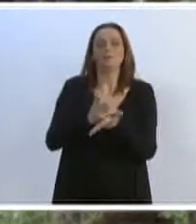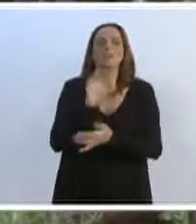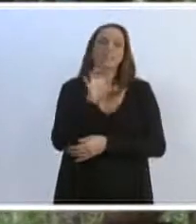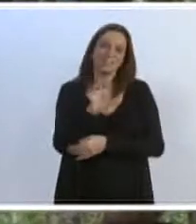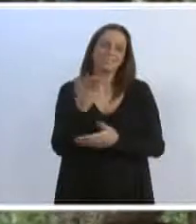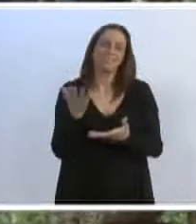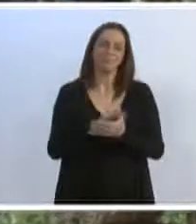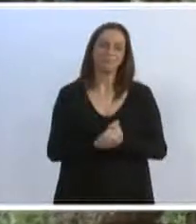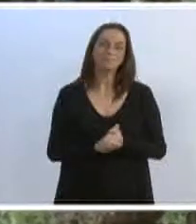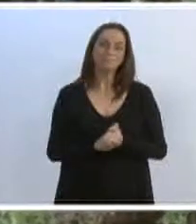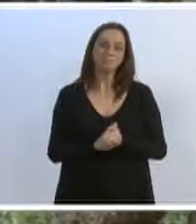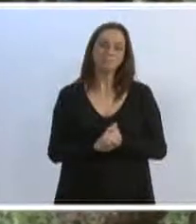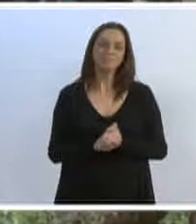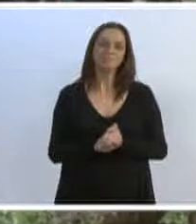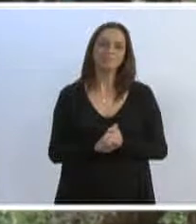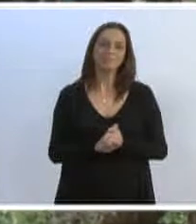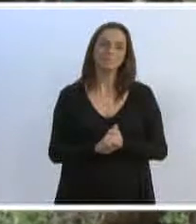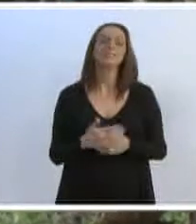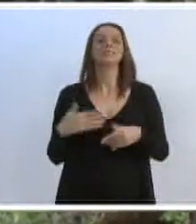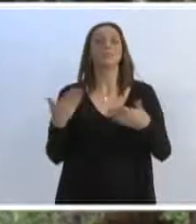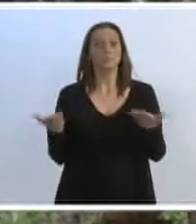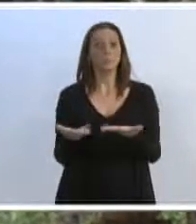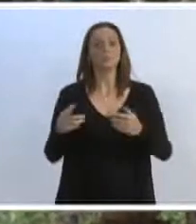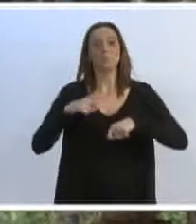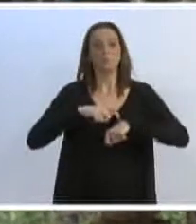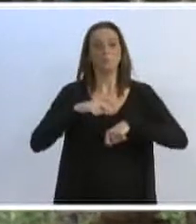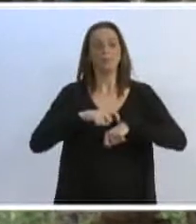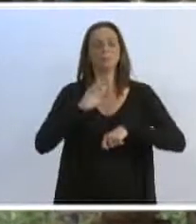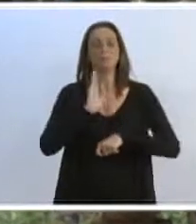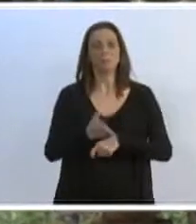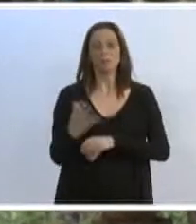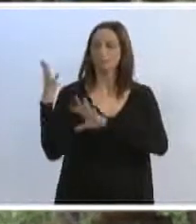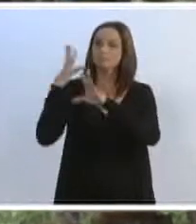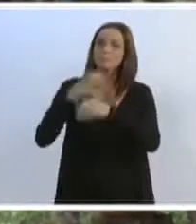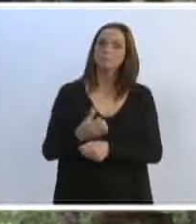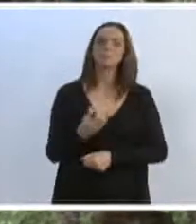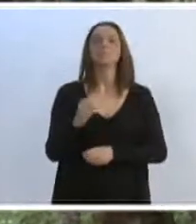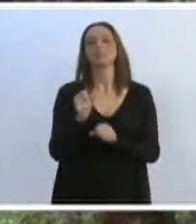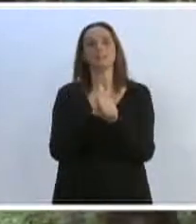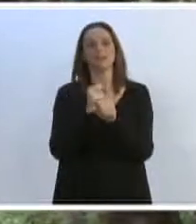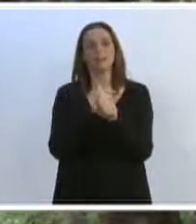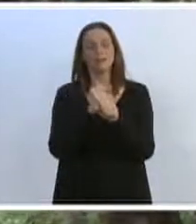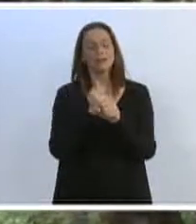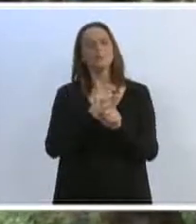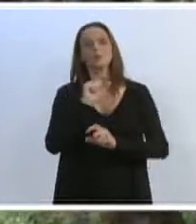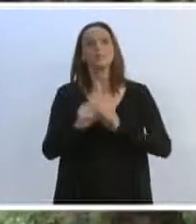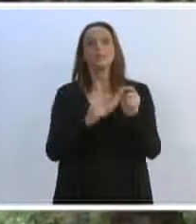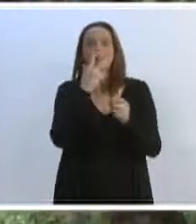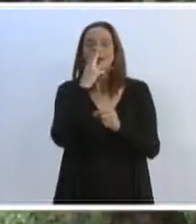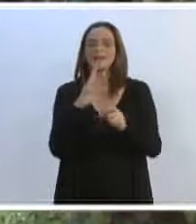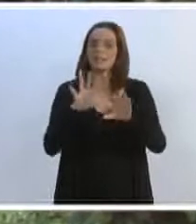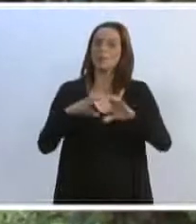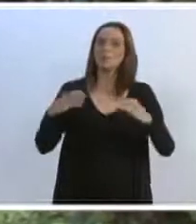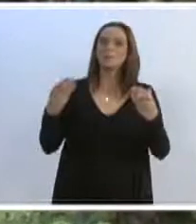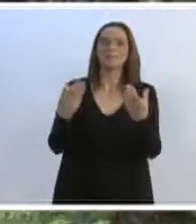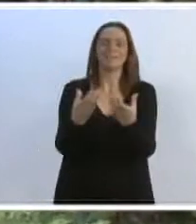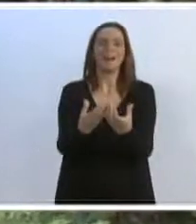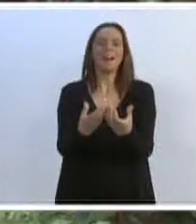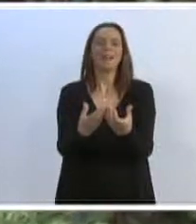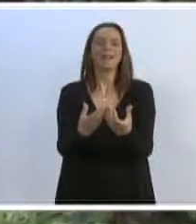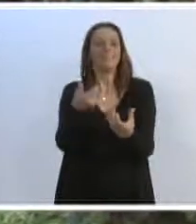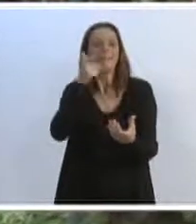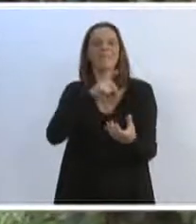Também é importante destacar a condição desde 97 do Conselho Editorial, que determina quais são os artigos que poderão entrar